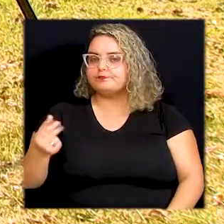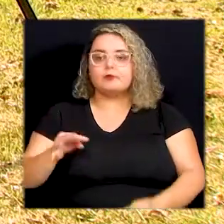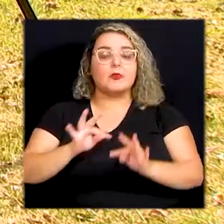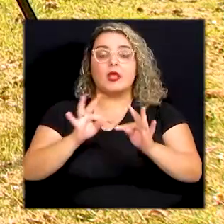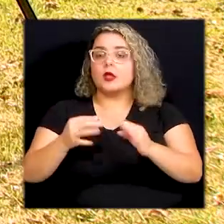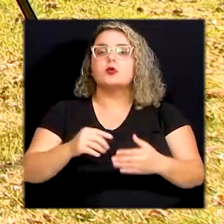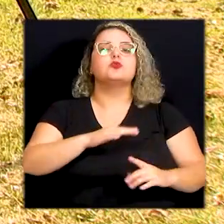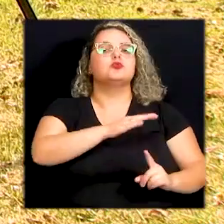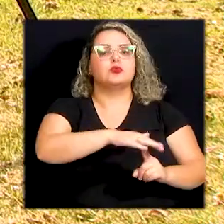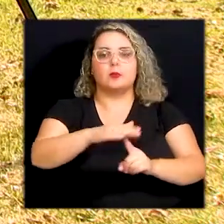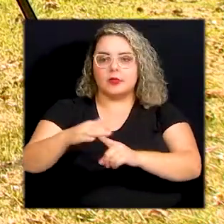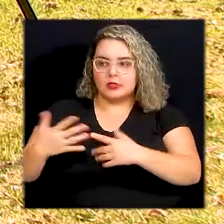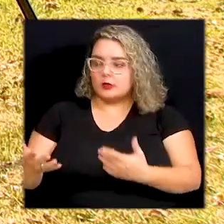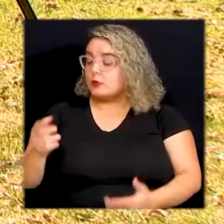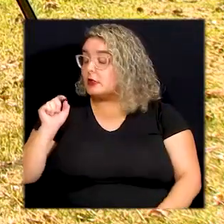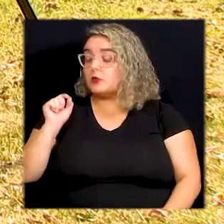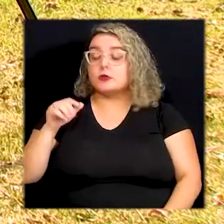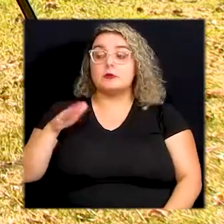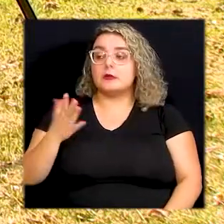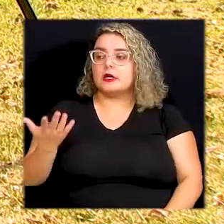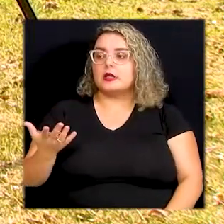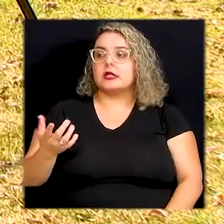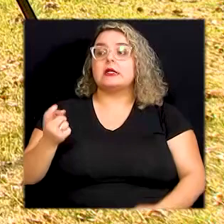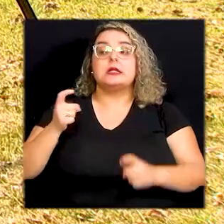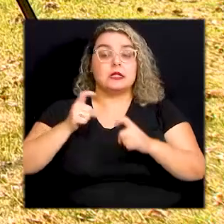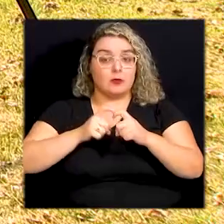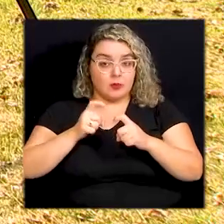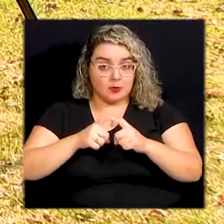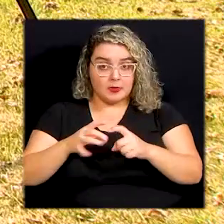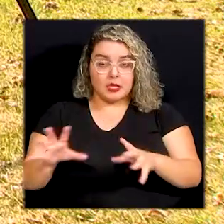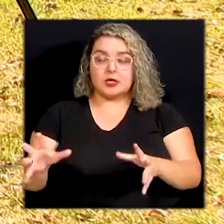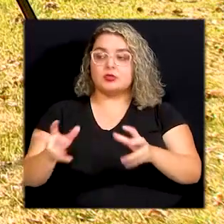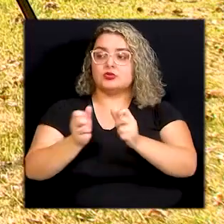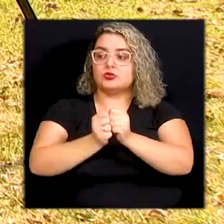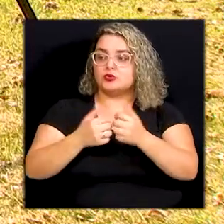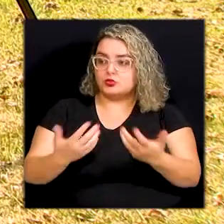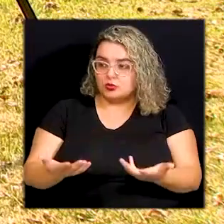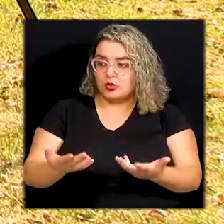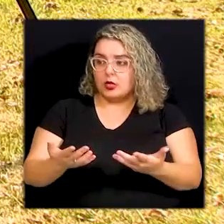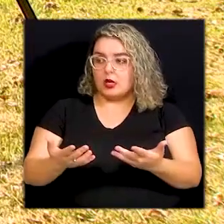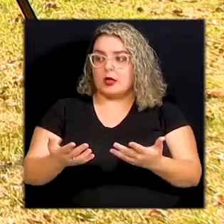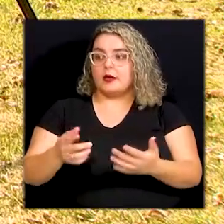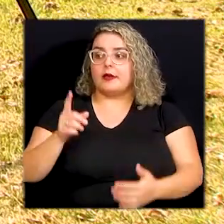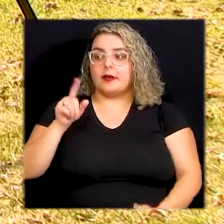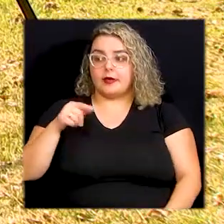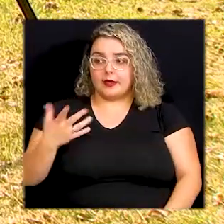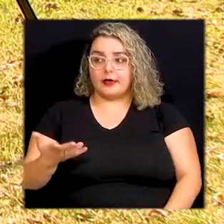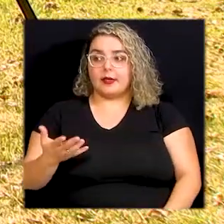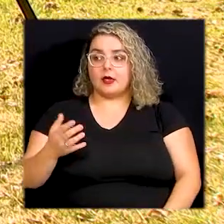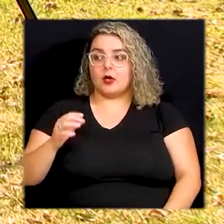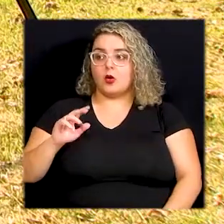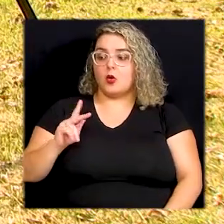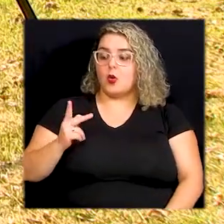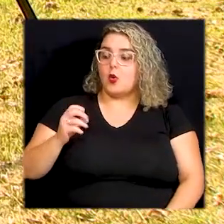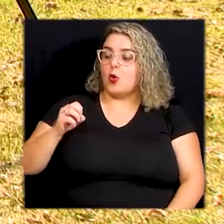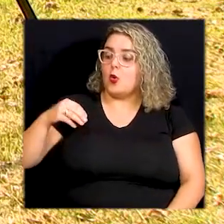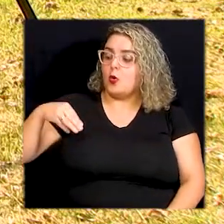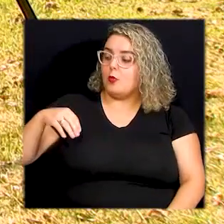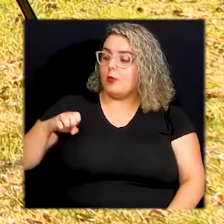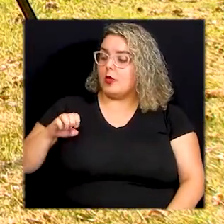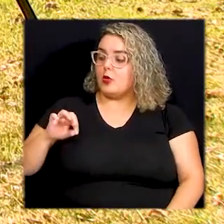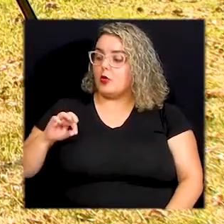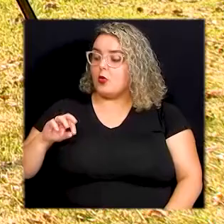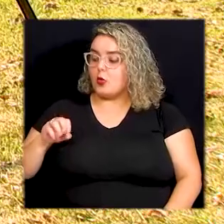técnico de ambiental. Que mais? Tem uma médica que agora se agregou, que prepara, ela é